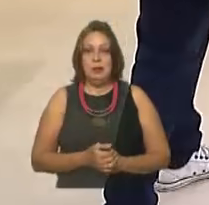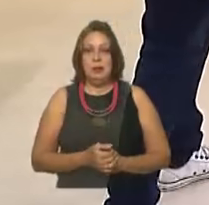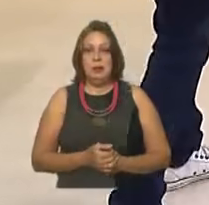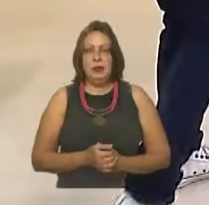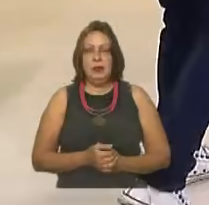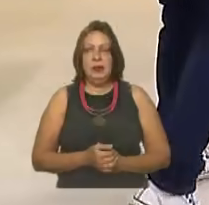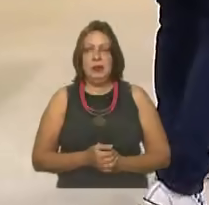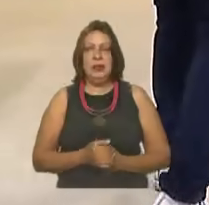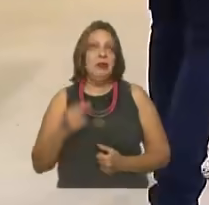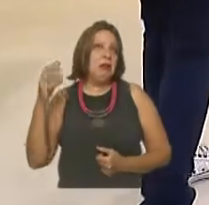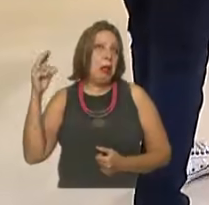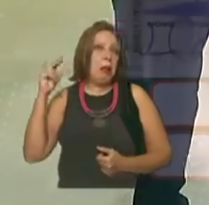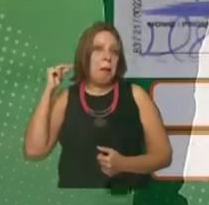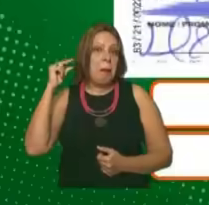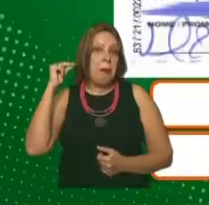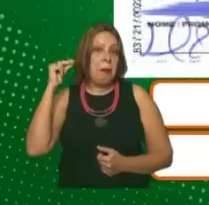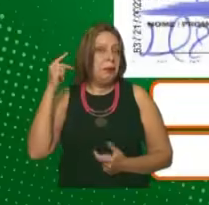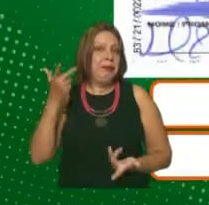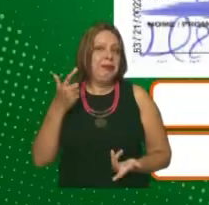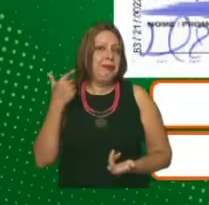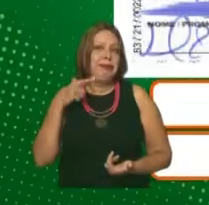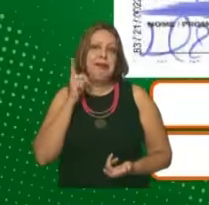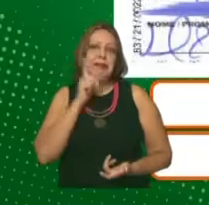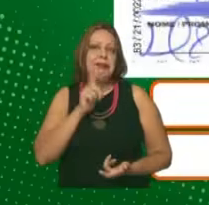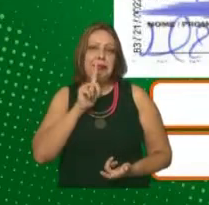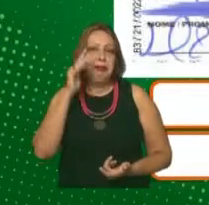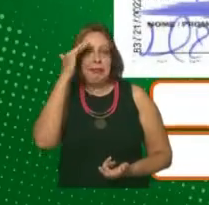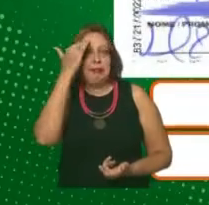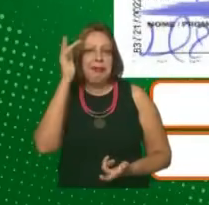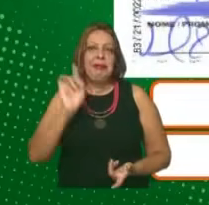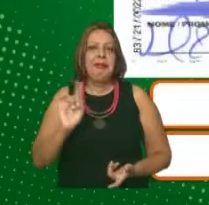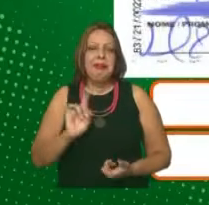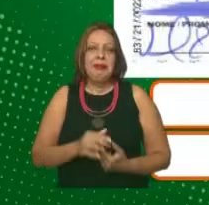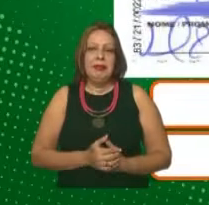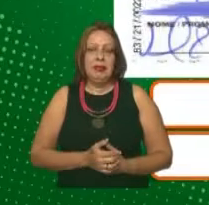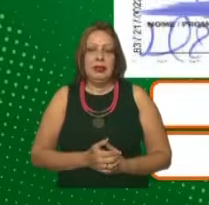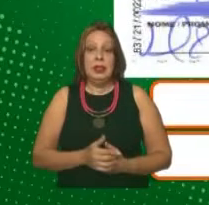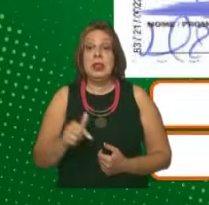melhor de tudo. Deu pra entender tudo aqui. Tem mais um na tela. Já seguiu aí